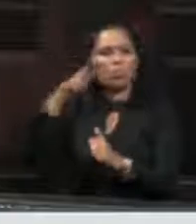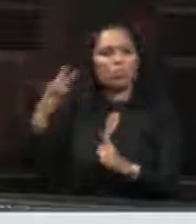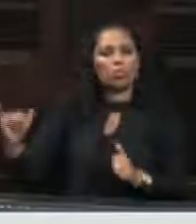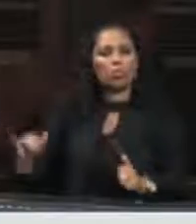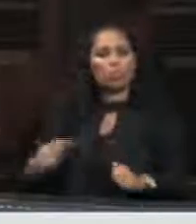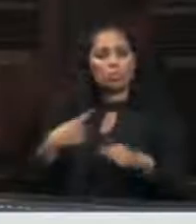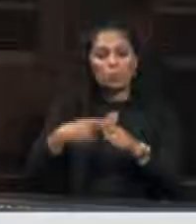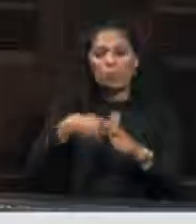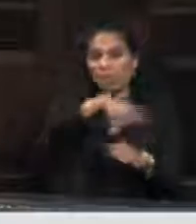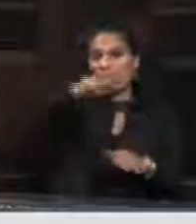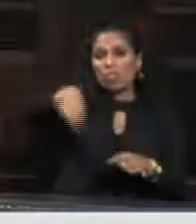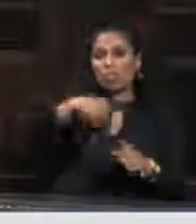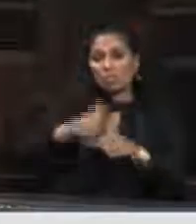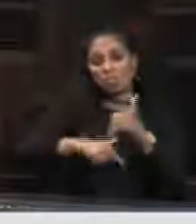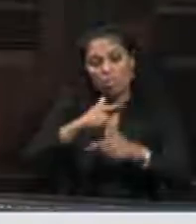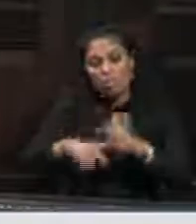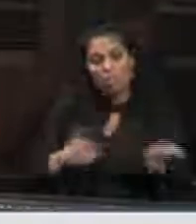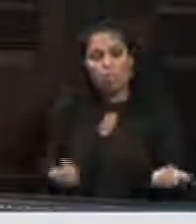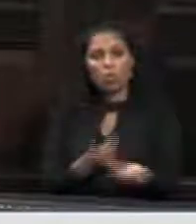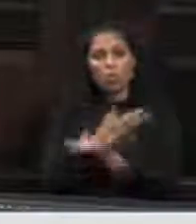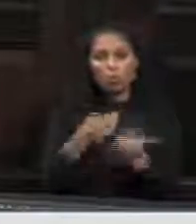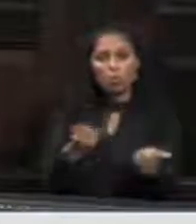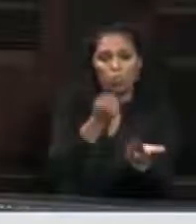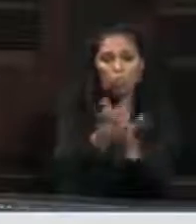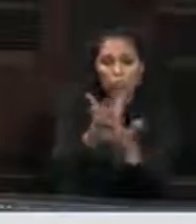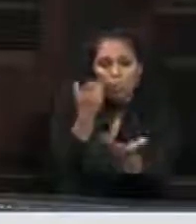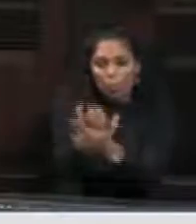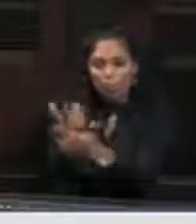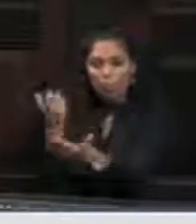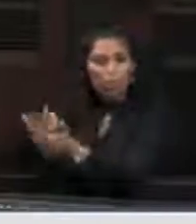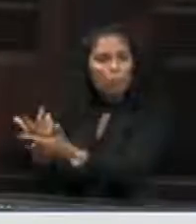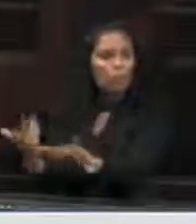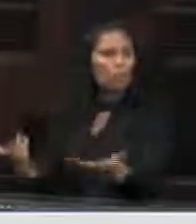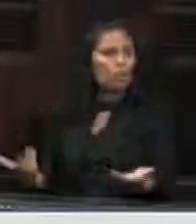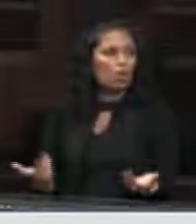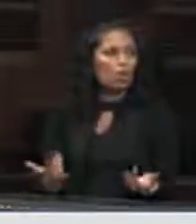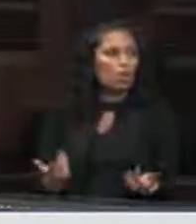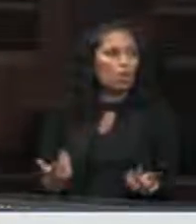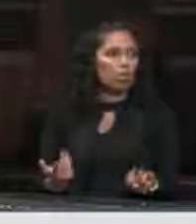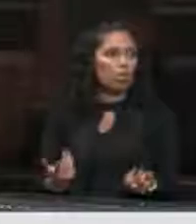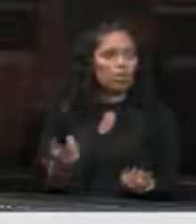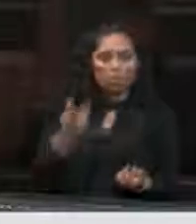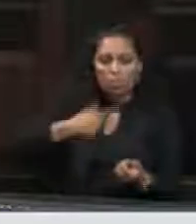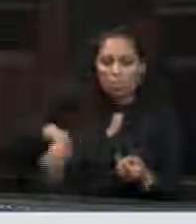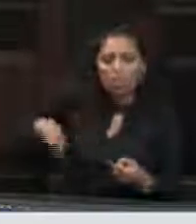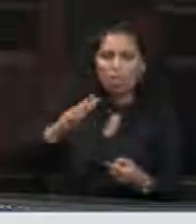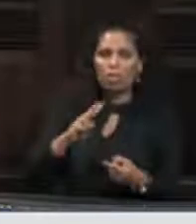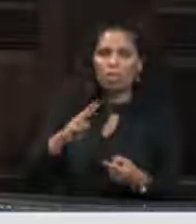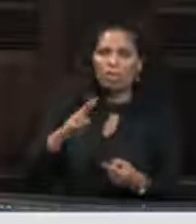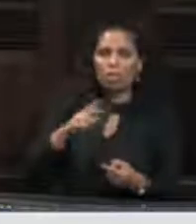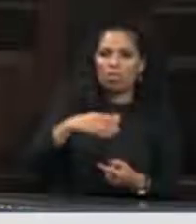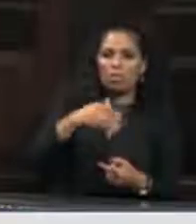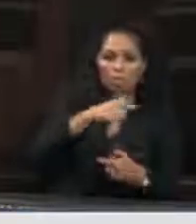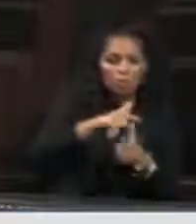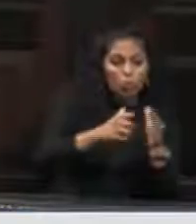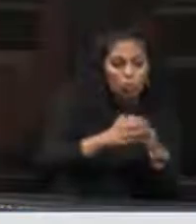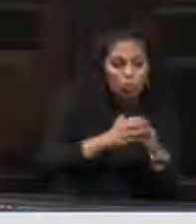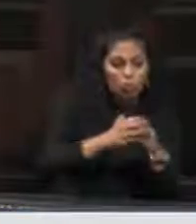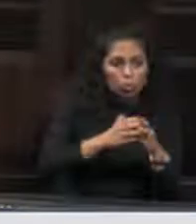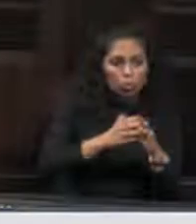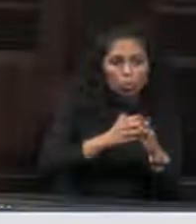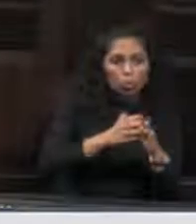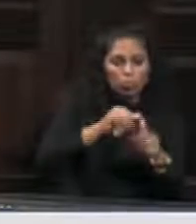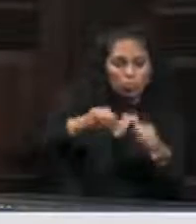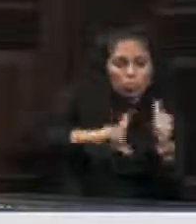tornarão consumidores, aumentarão a sua capacidade de consumir. Se aumenta a capacidade